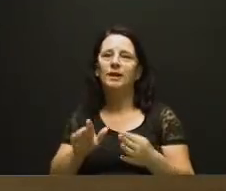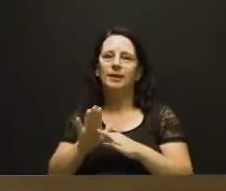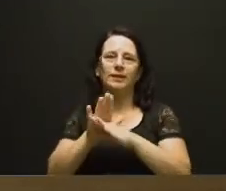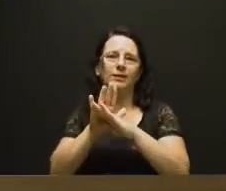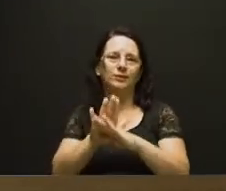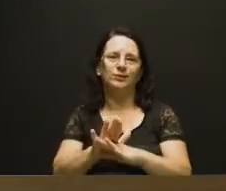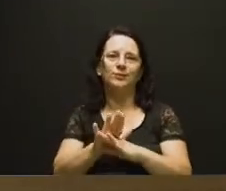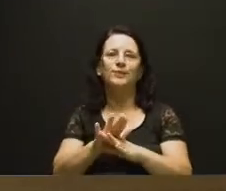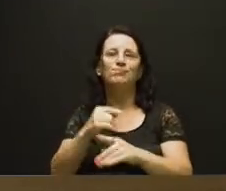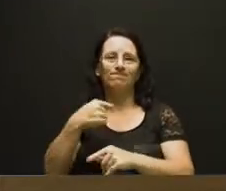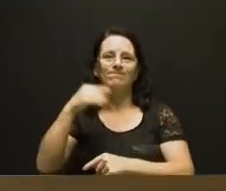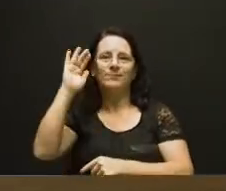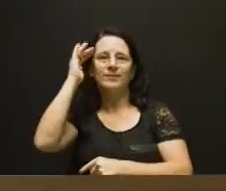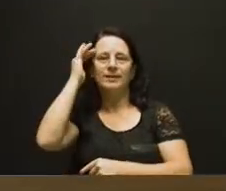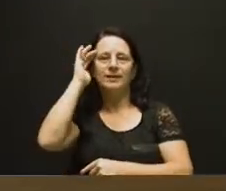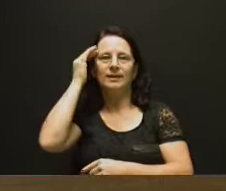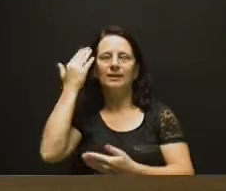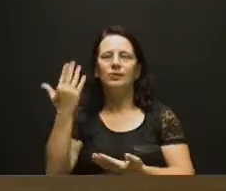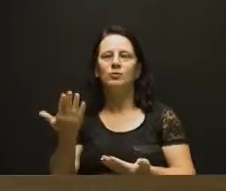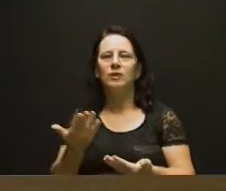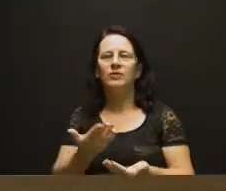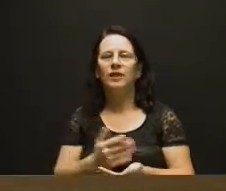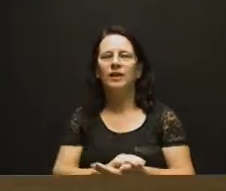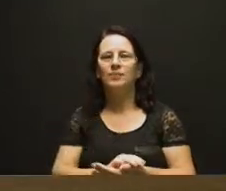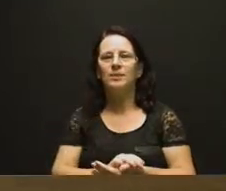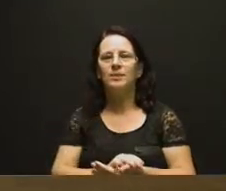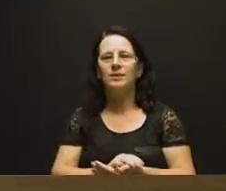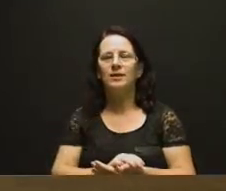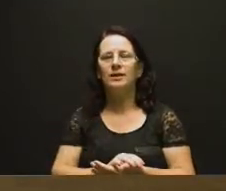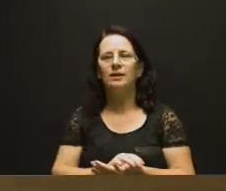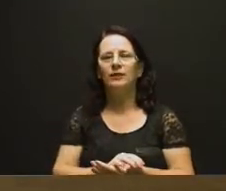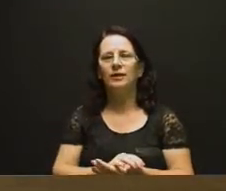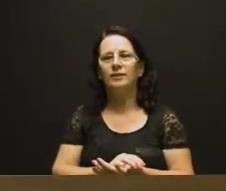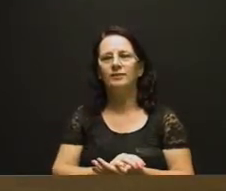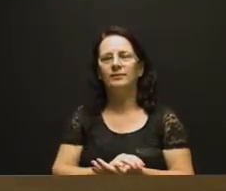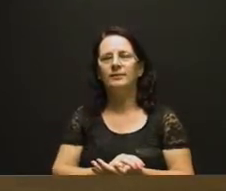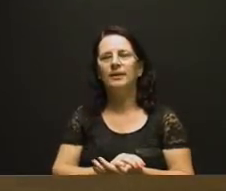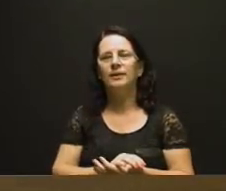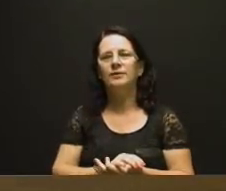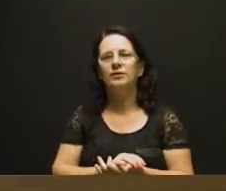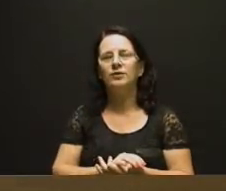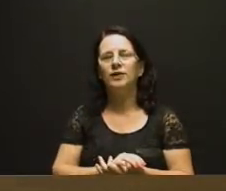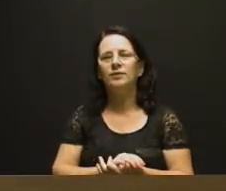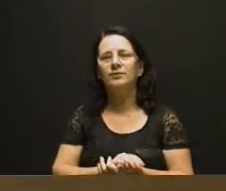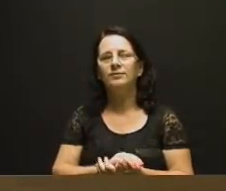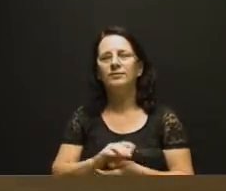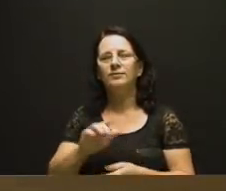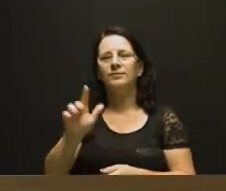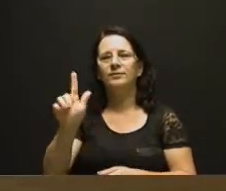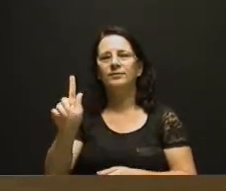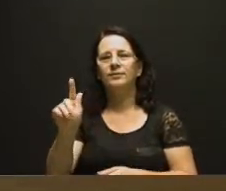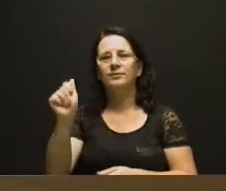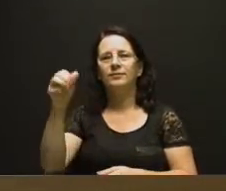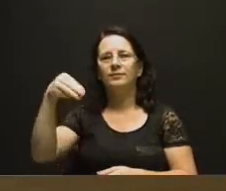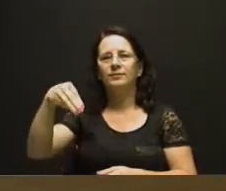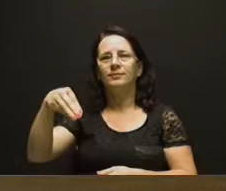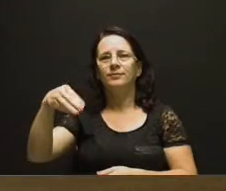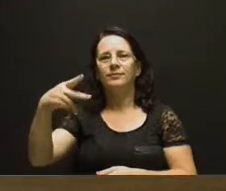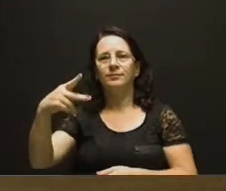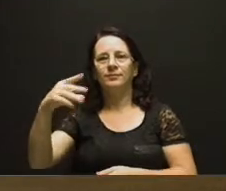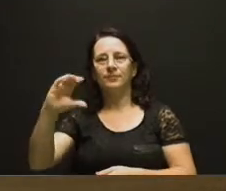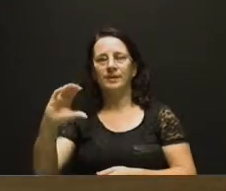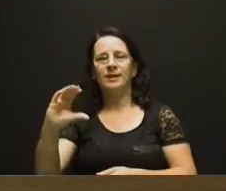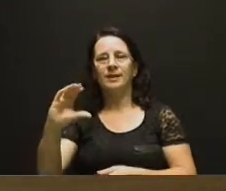muito isso então é só deixar claro da necessidade que o gum pec precisa ter a junção